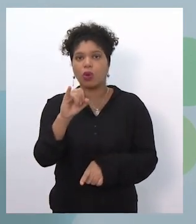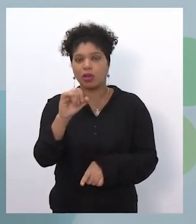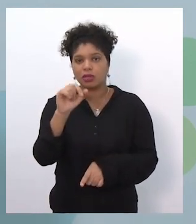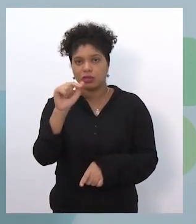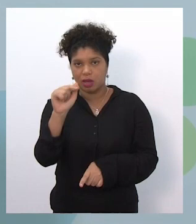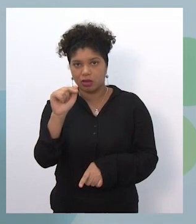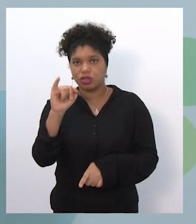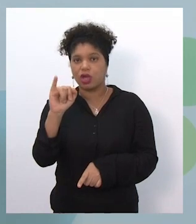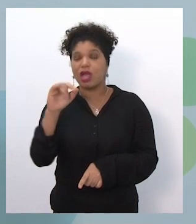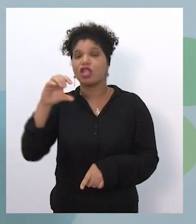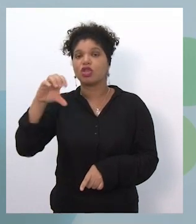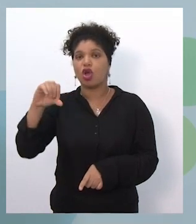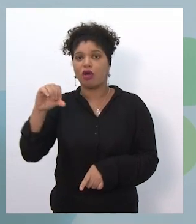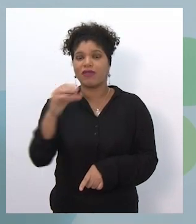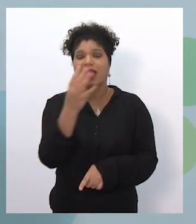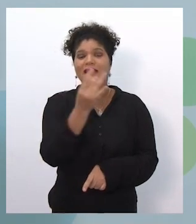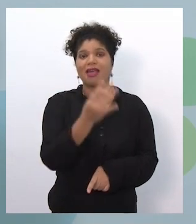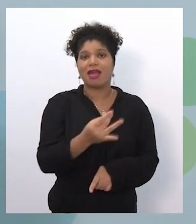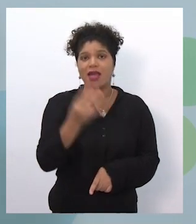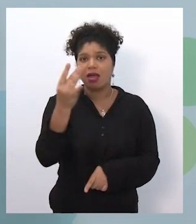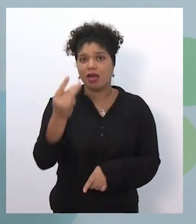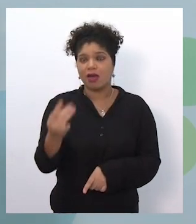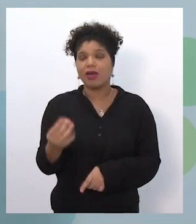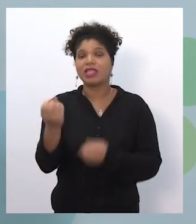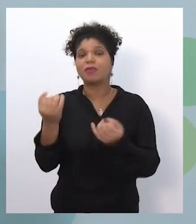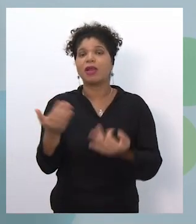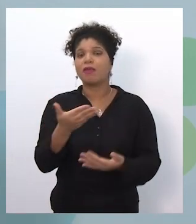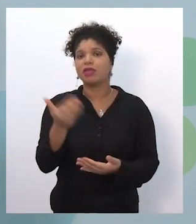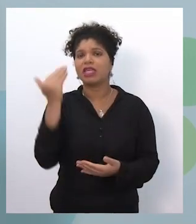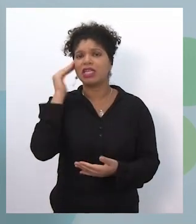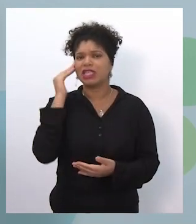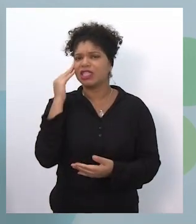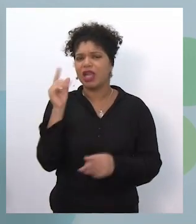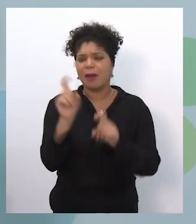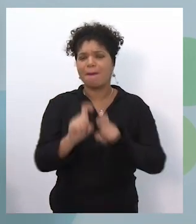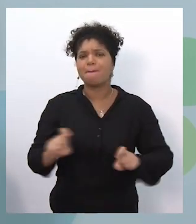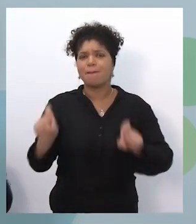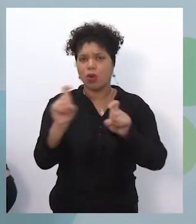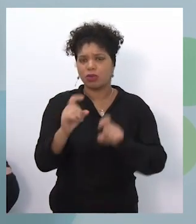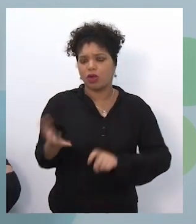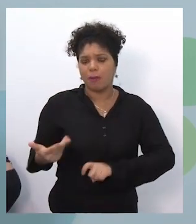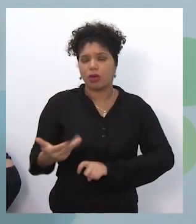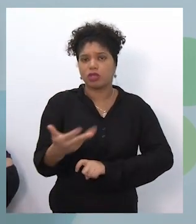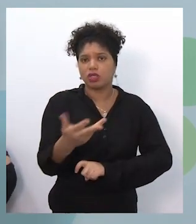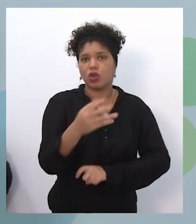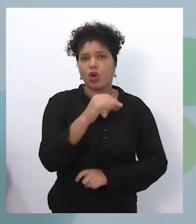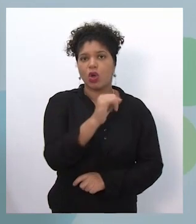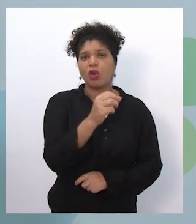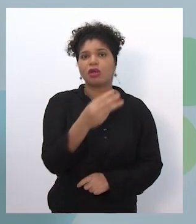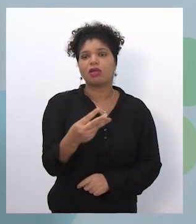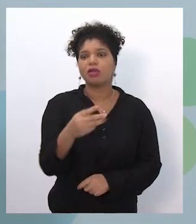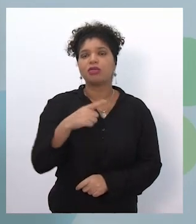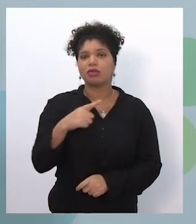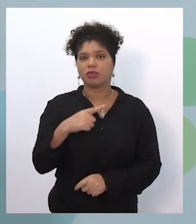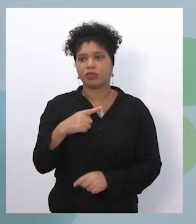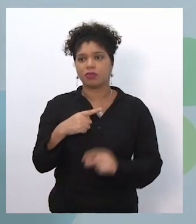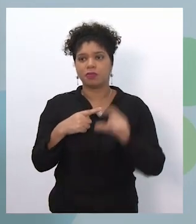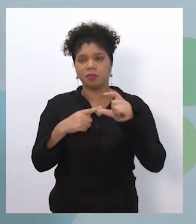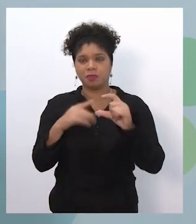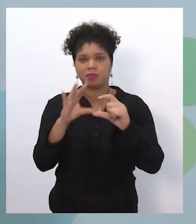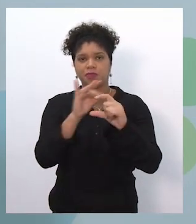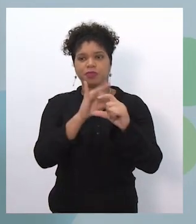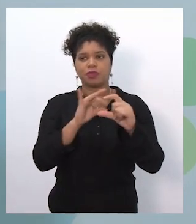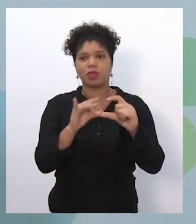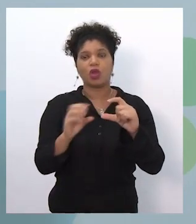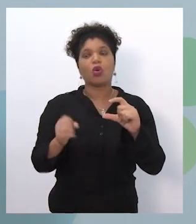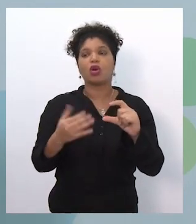tá? Então, hoje, o i3, vocês vão achar no mercado aí, quantos núcleos? De 2 a 4